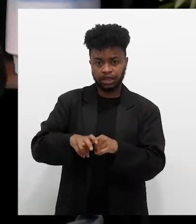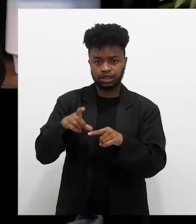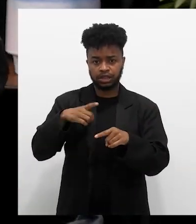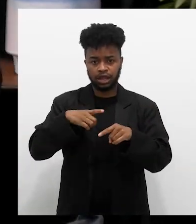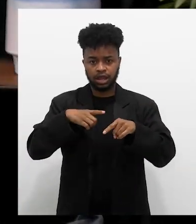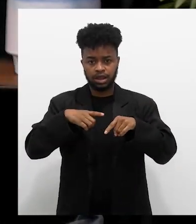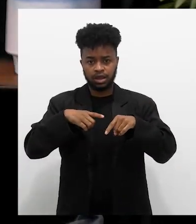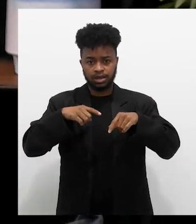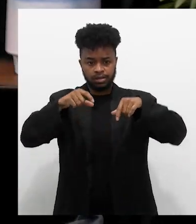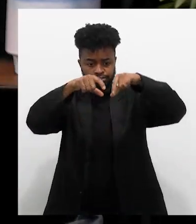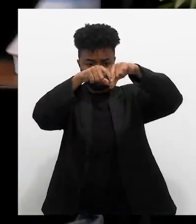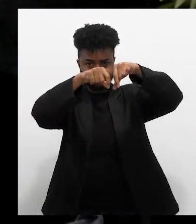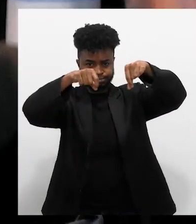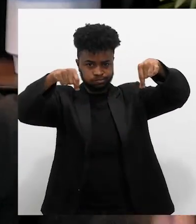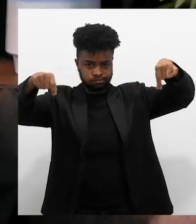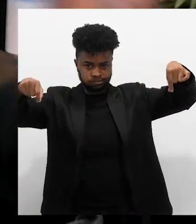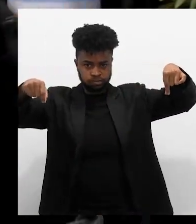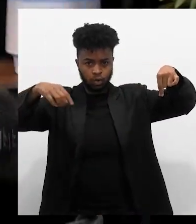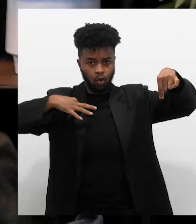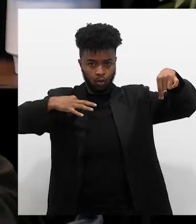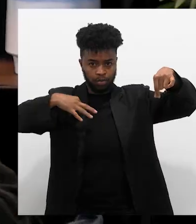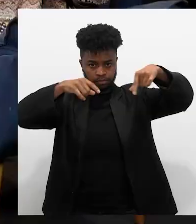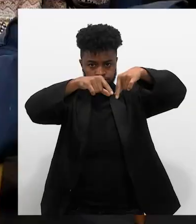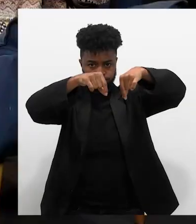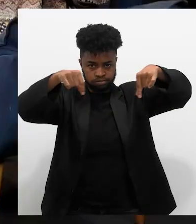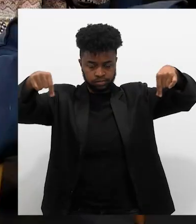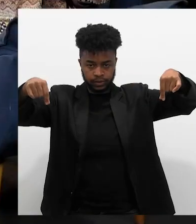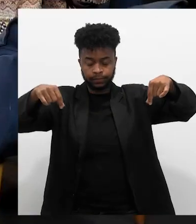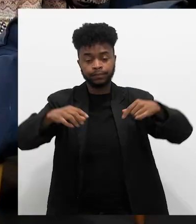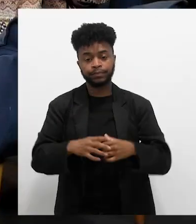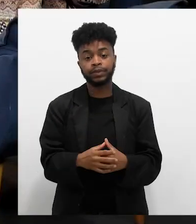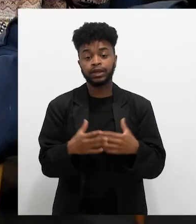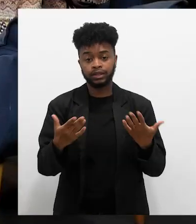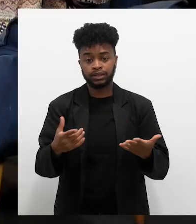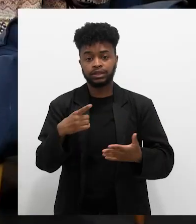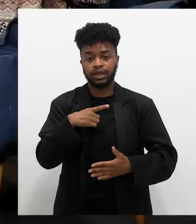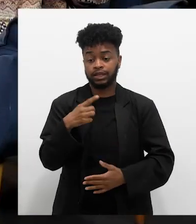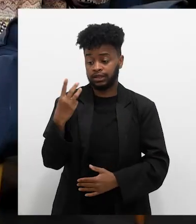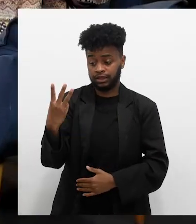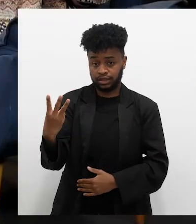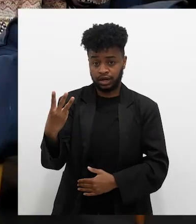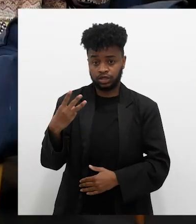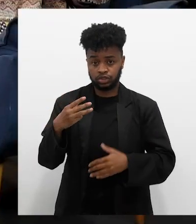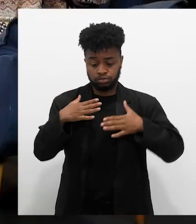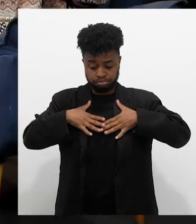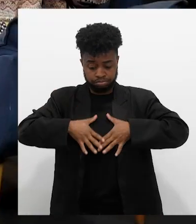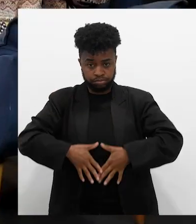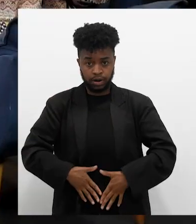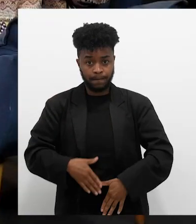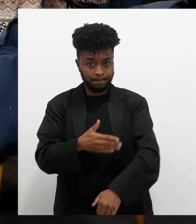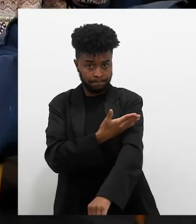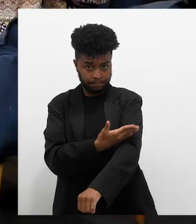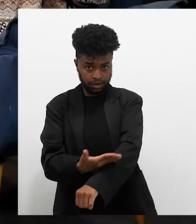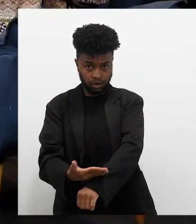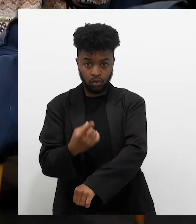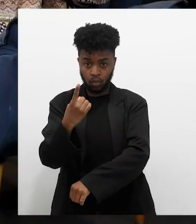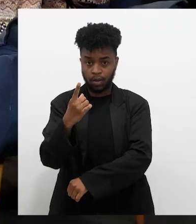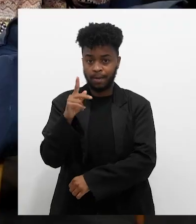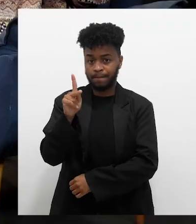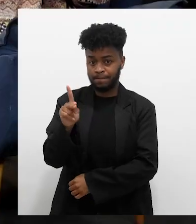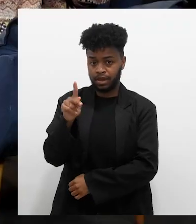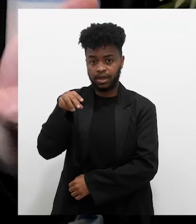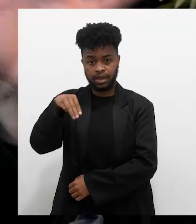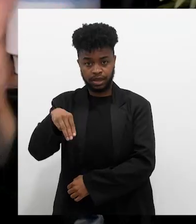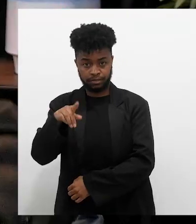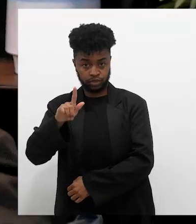um cabide que chama arara, né? Aquele cabide, né? E nesse cabide você tem 3 batinas brancas, uma tamanho